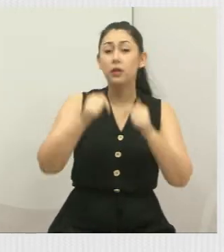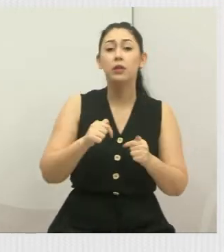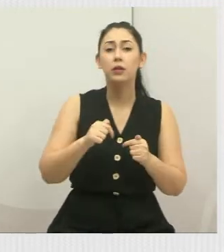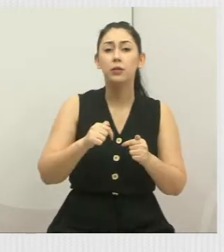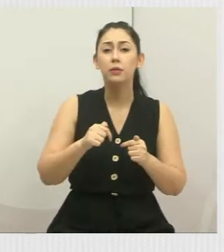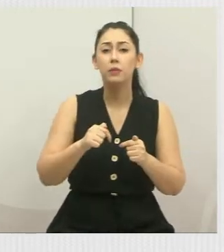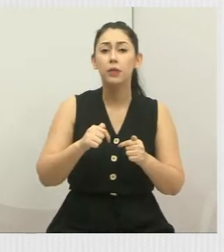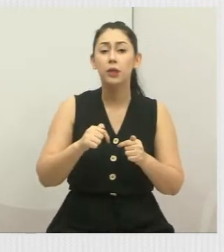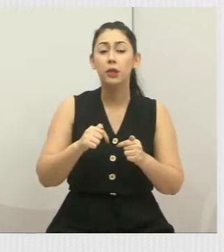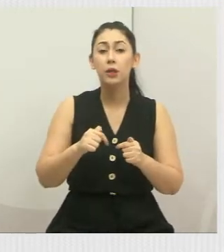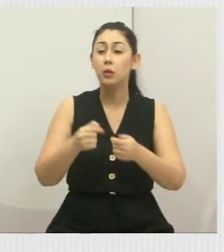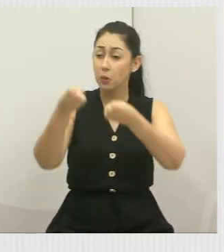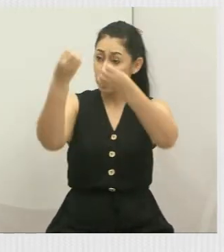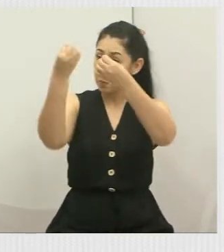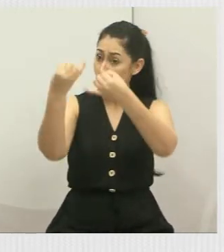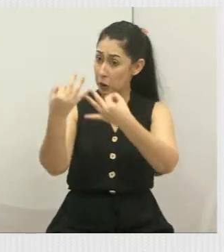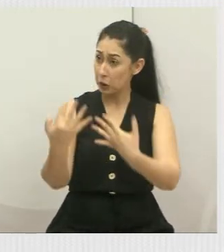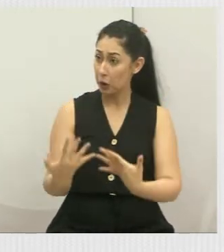formá-los,